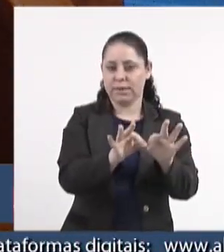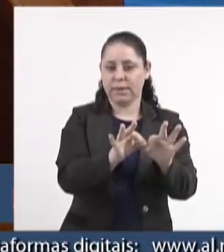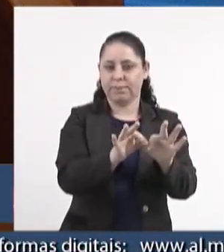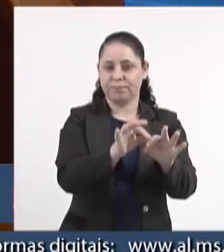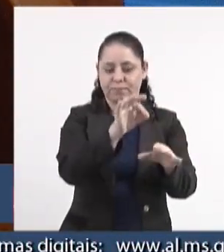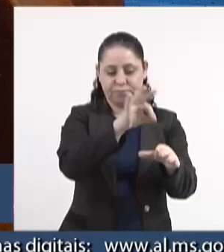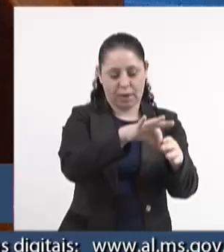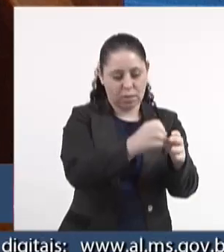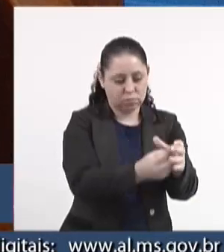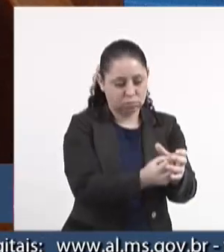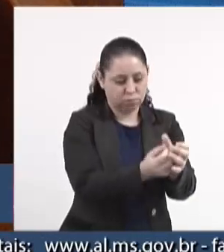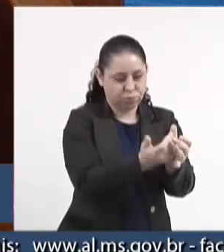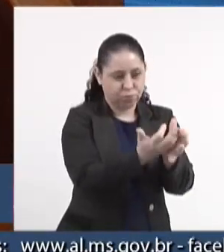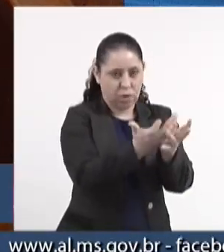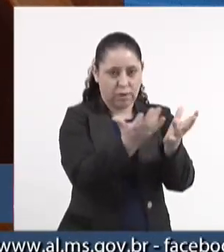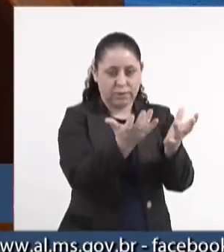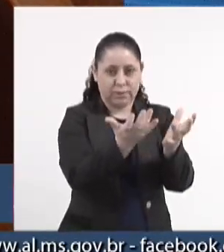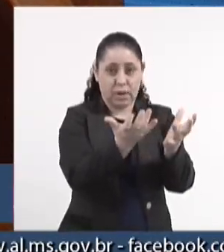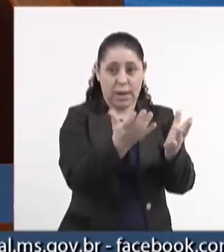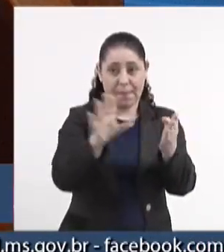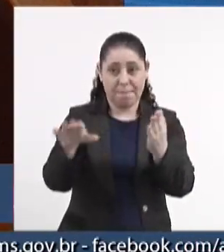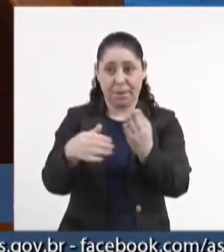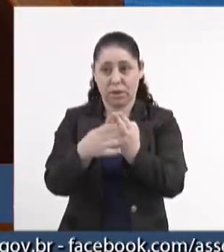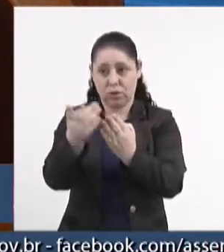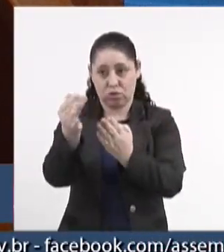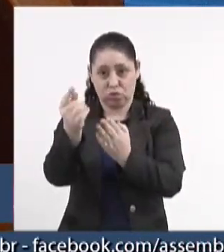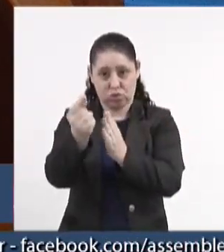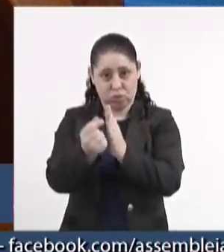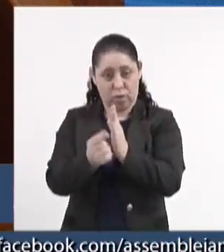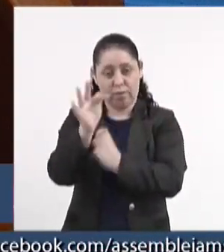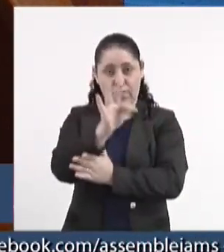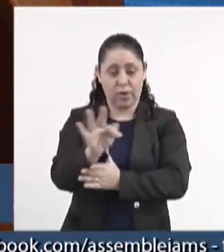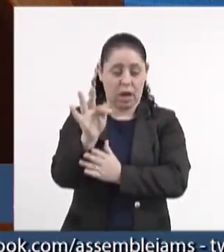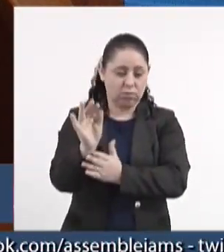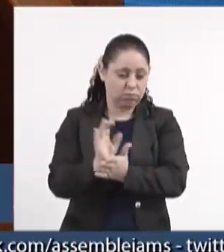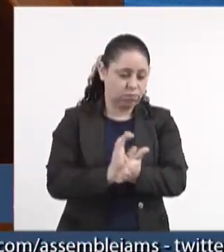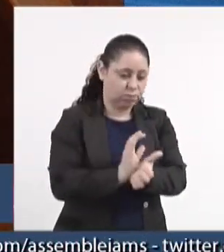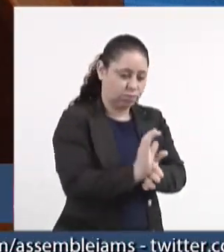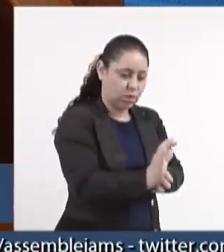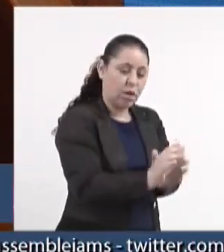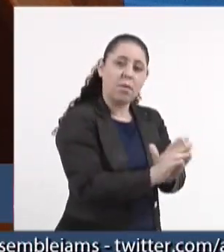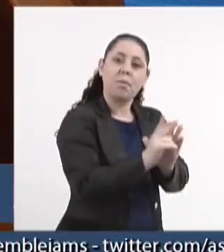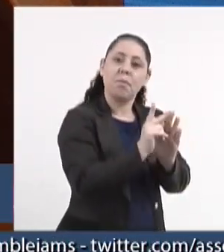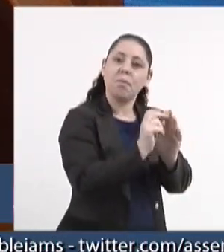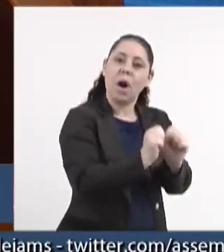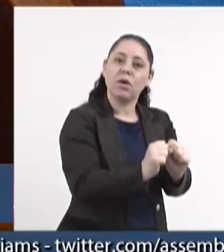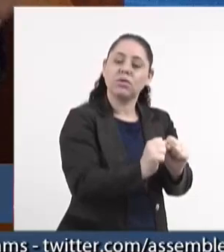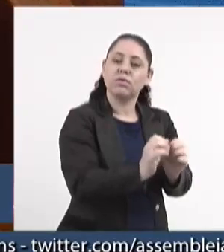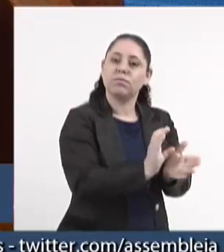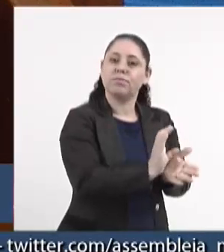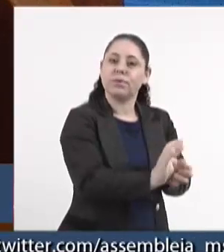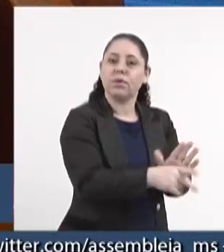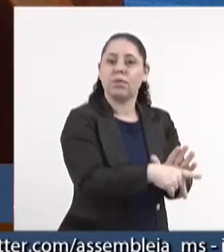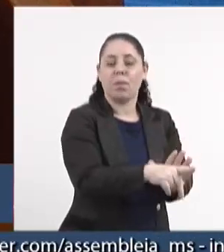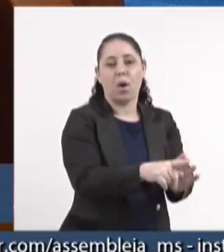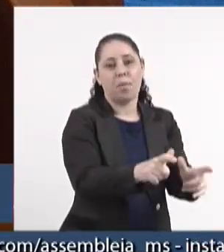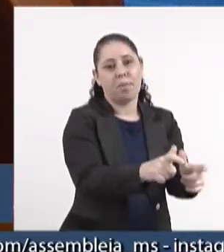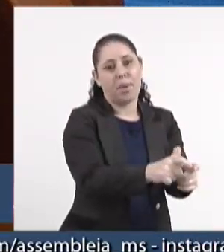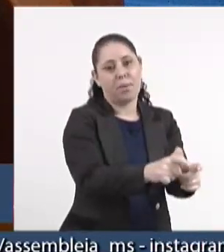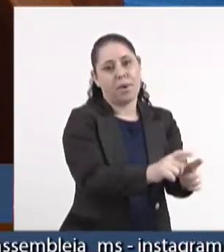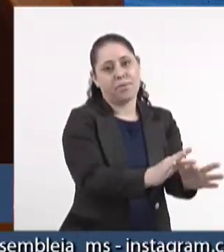esses recursos de emendas parlamentares federais para poder investir em